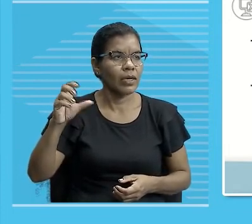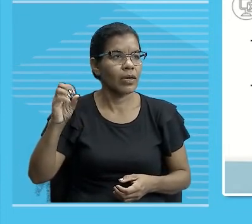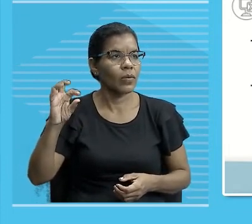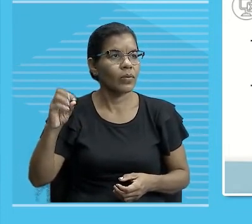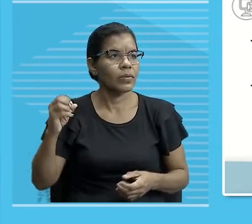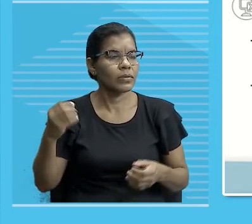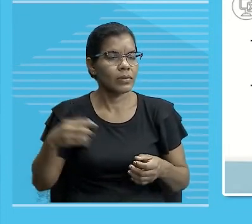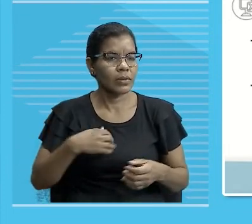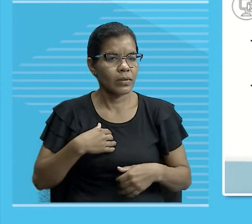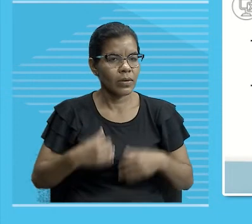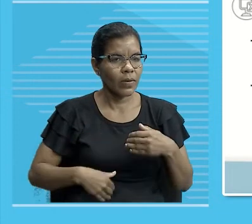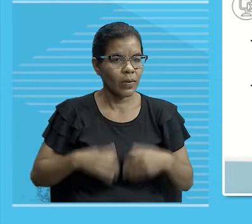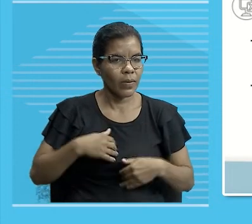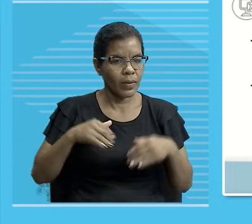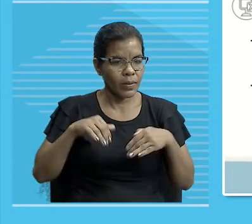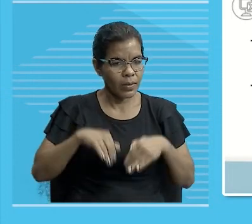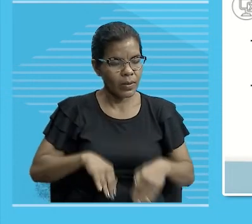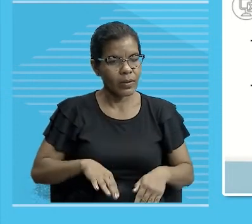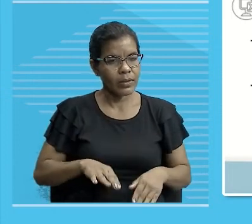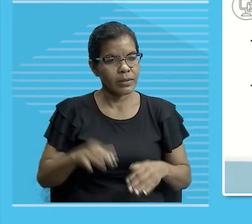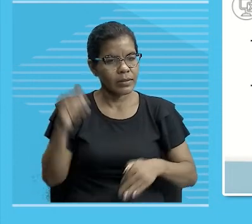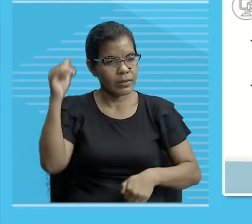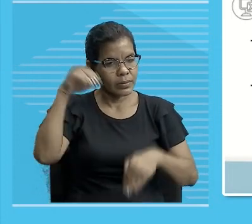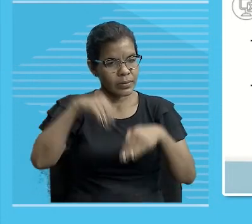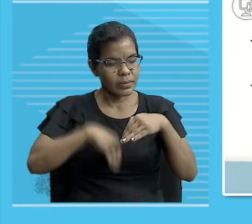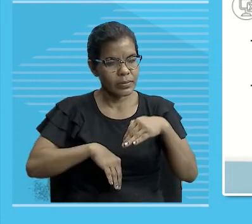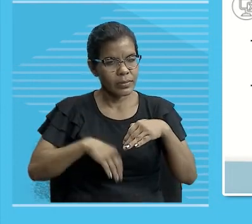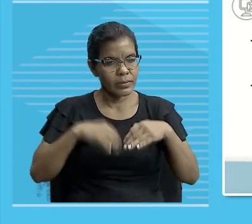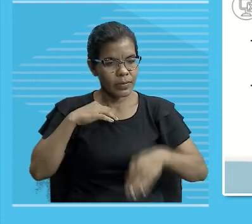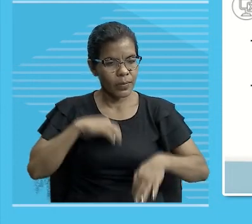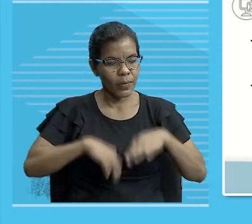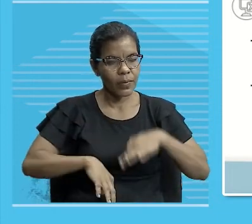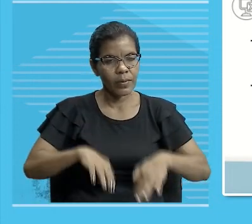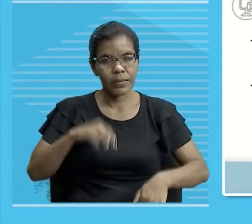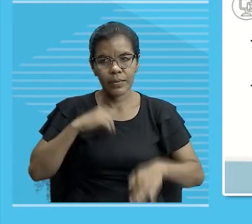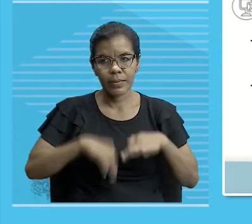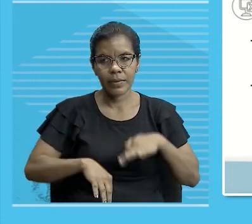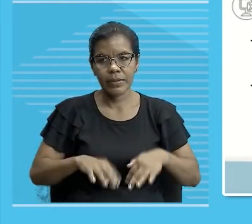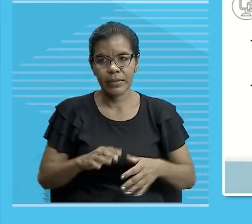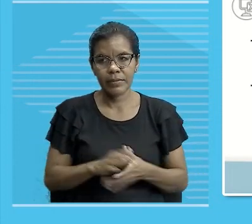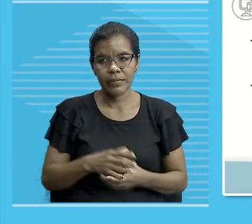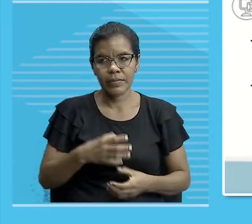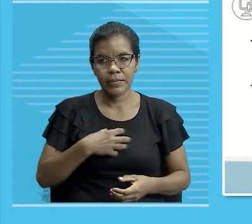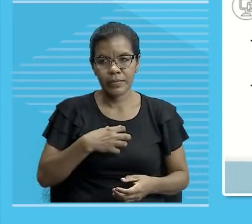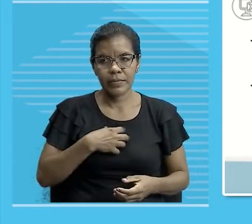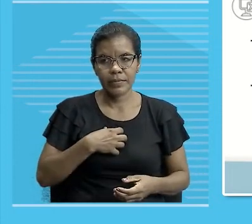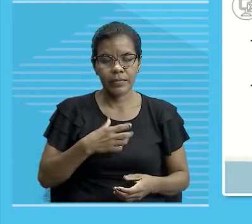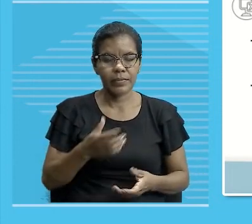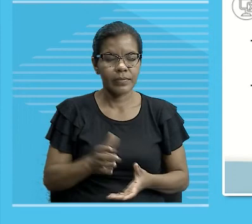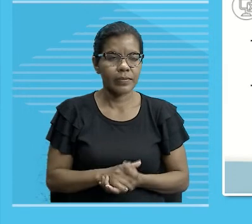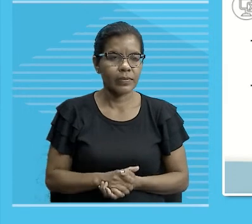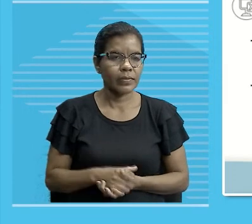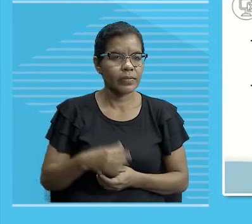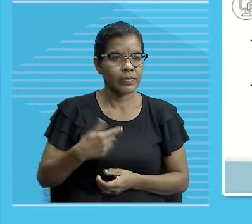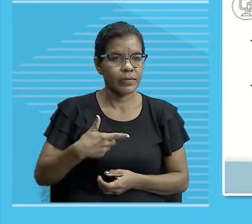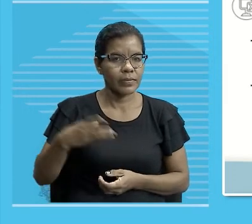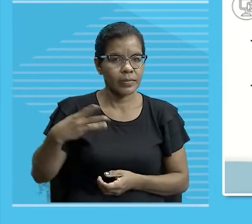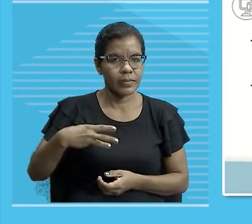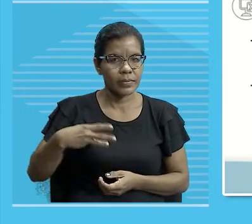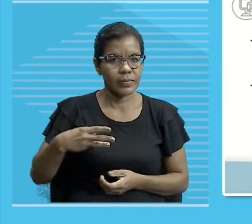efeitos. Dá tranquilamente para você voltar e pegar esses efeitos e se inscrever. Então, 2